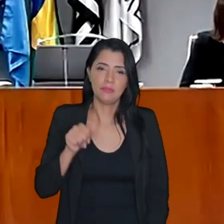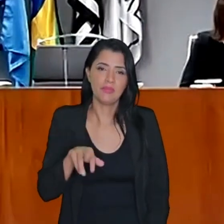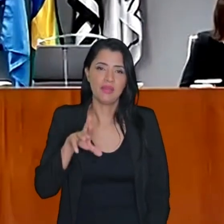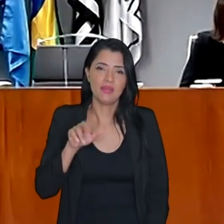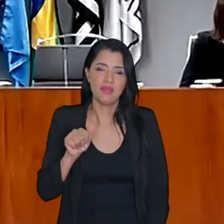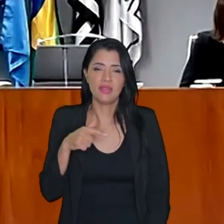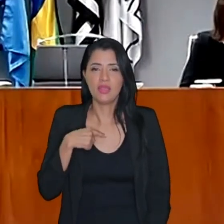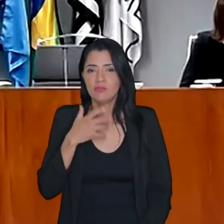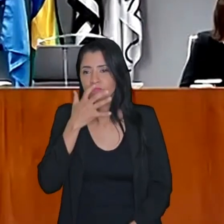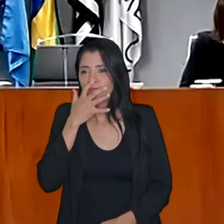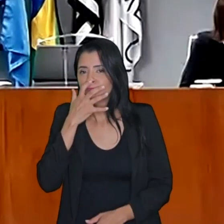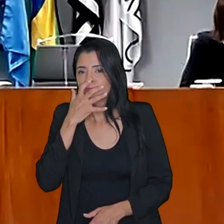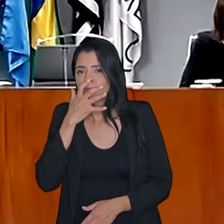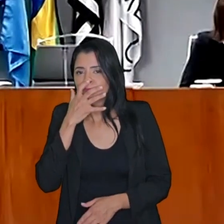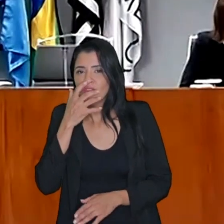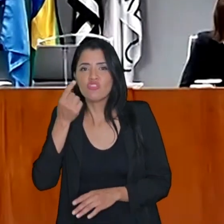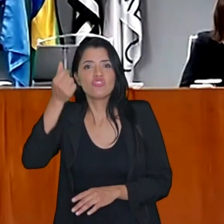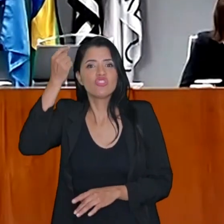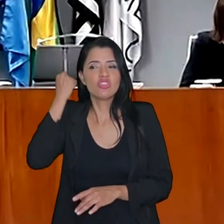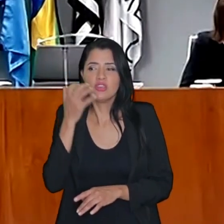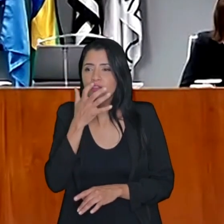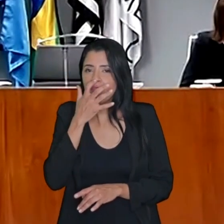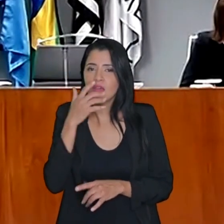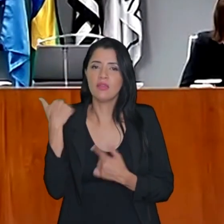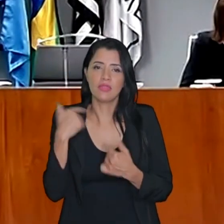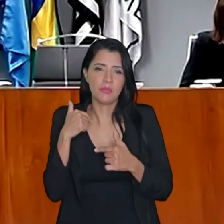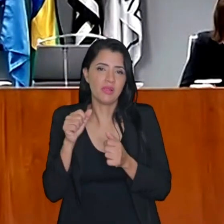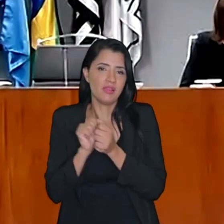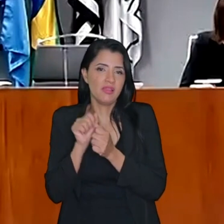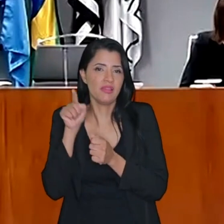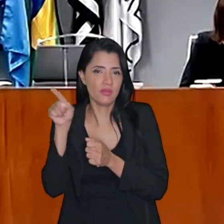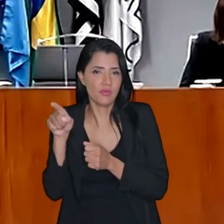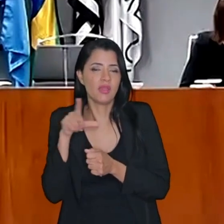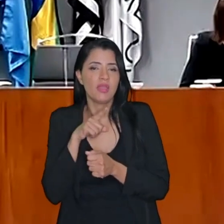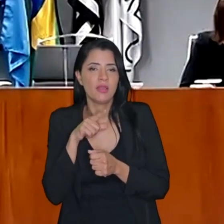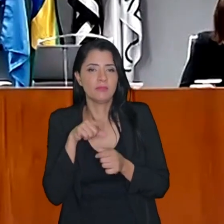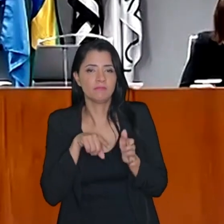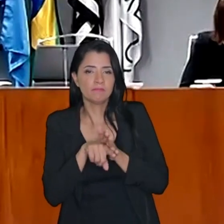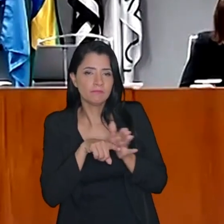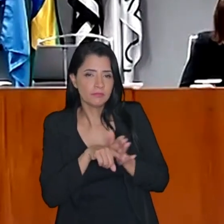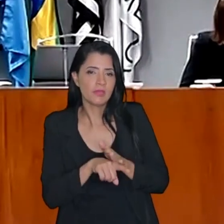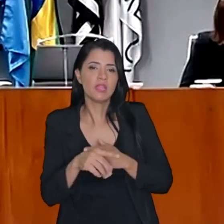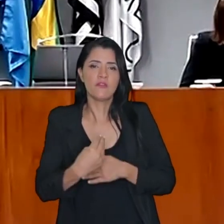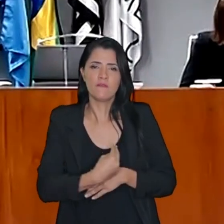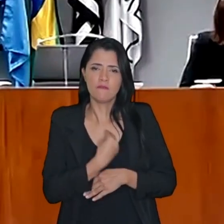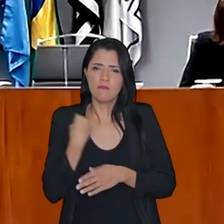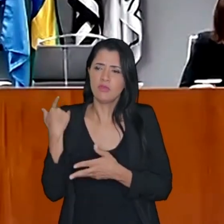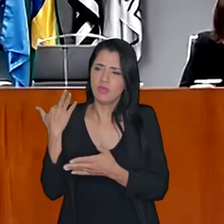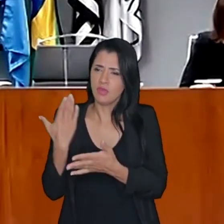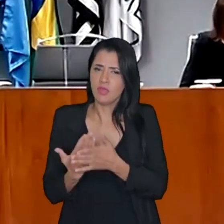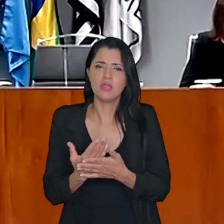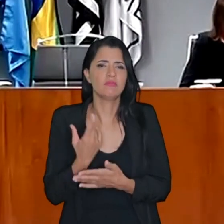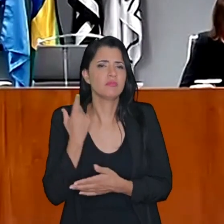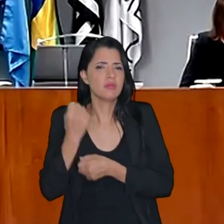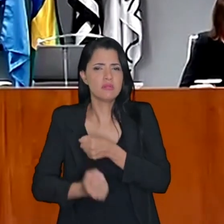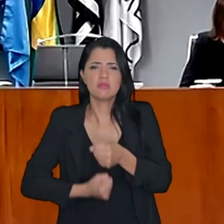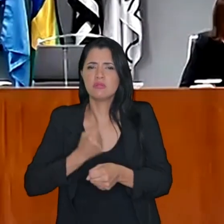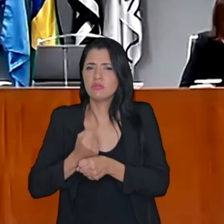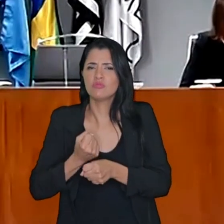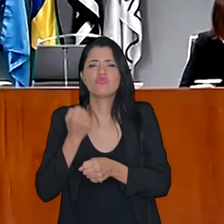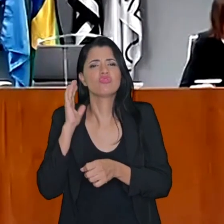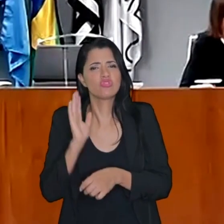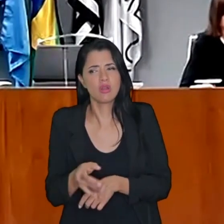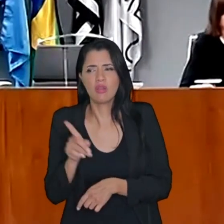uma admiração antiga, trabalhei com ela nos casos, né, da vida por muitos anos, é uma pessoa